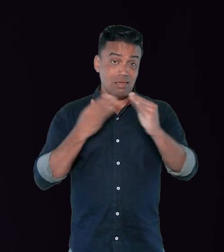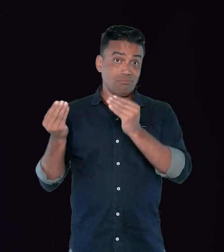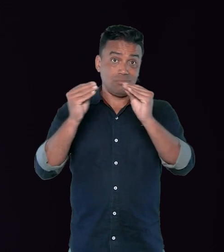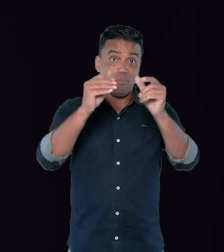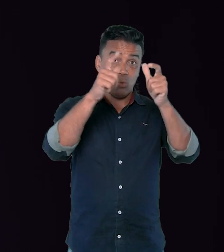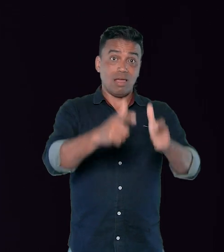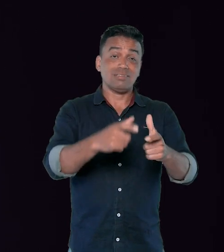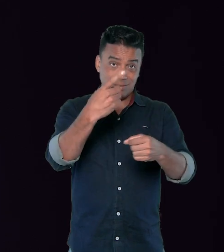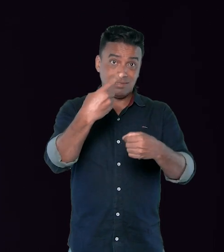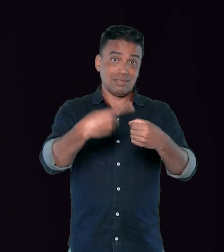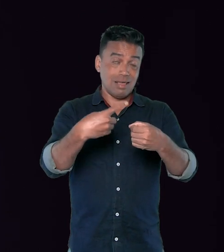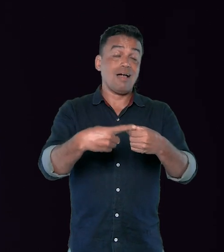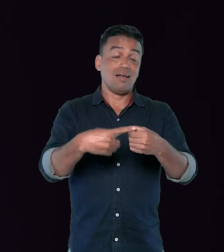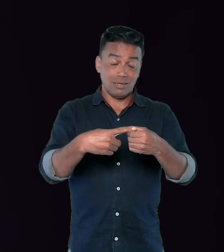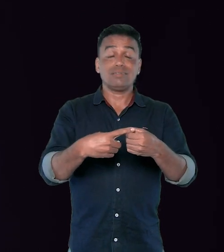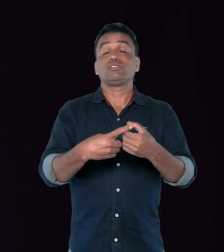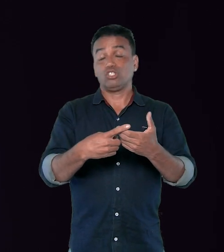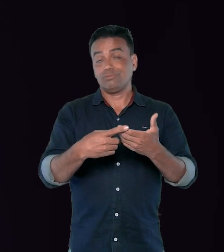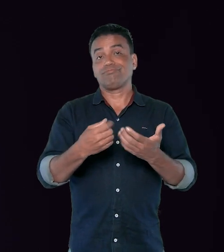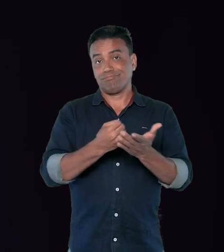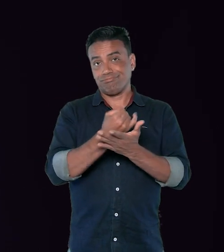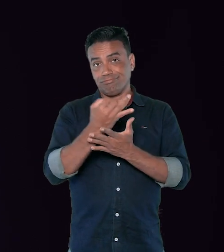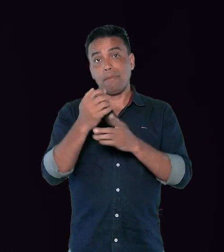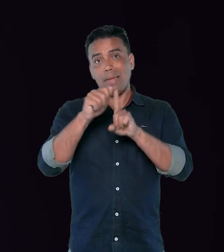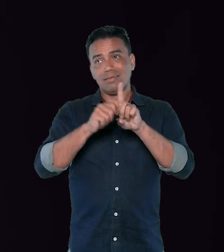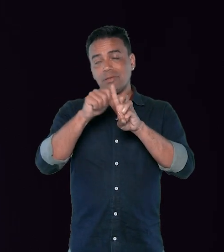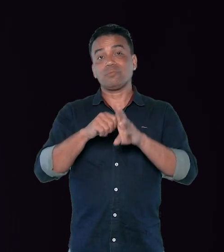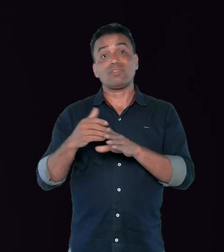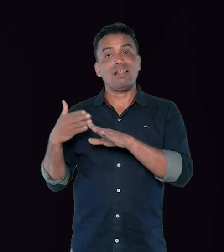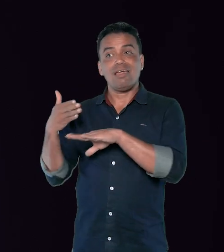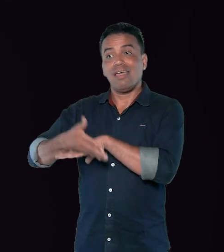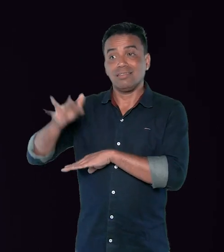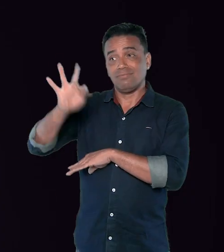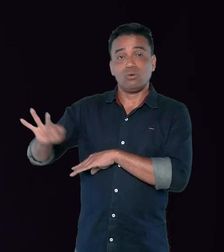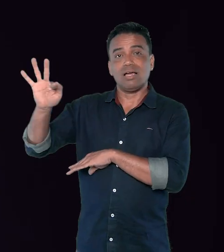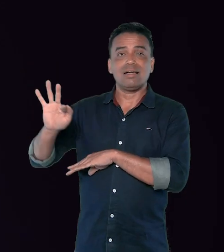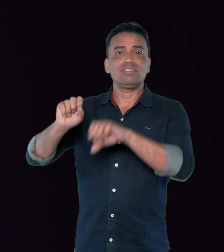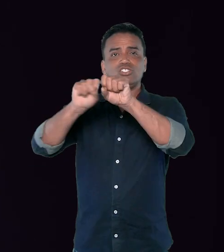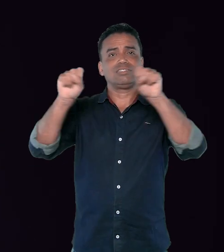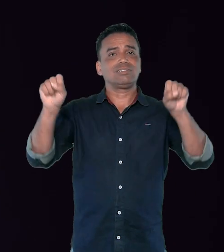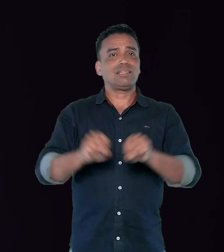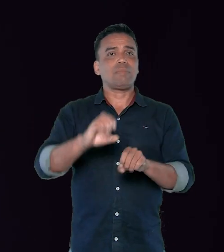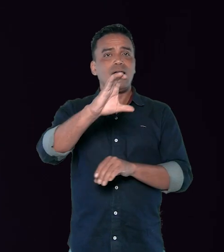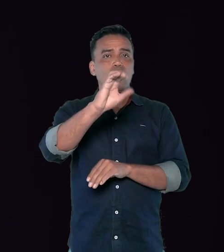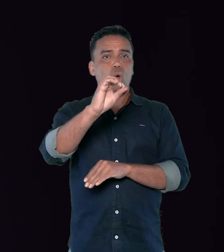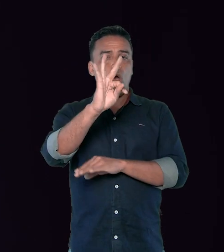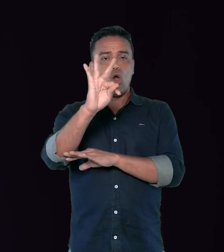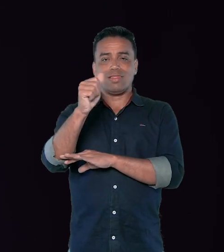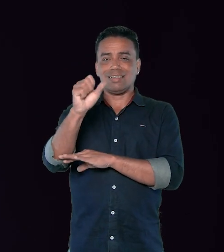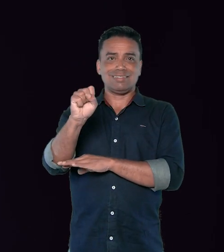E eu conto, então, a história do Joaquim, que entra pelo sistema de cotas. Ele faz parte da primeira turma